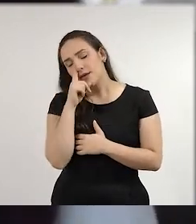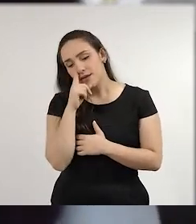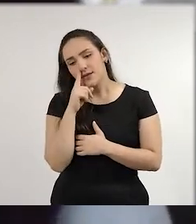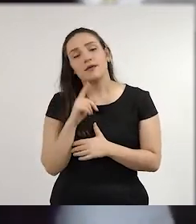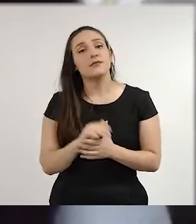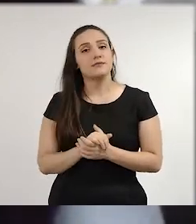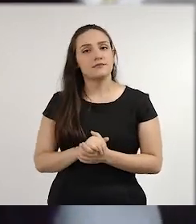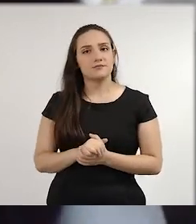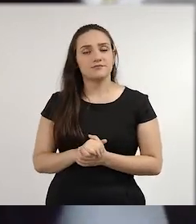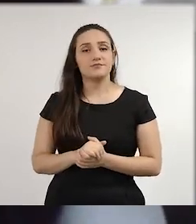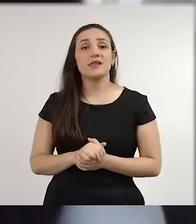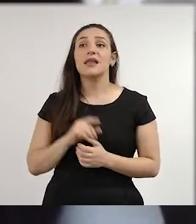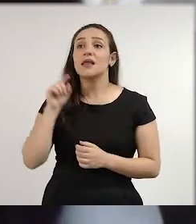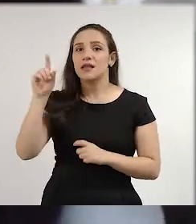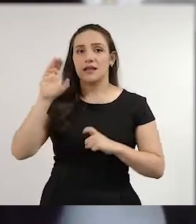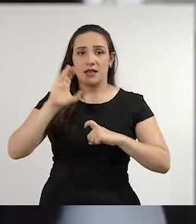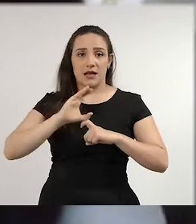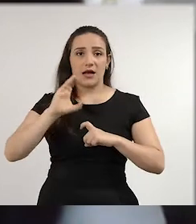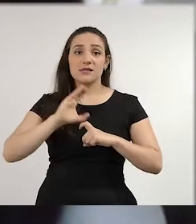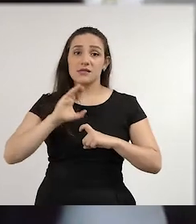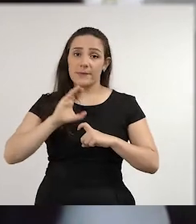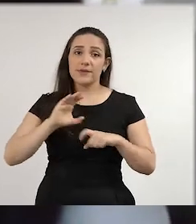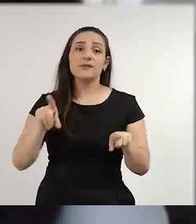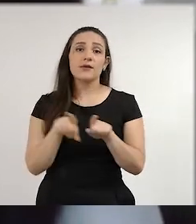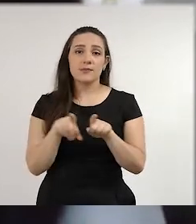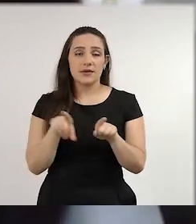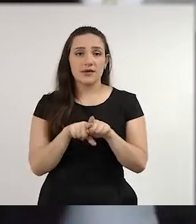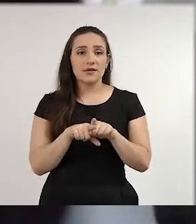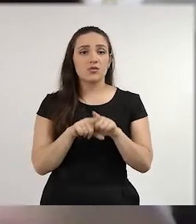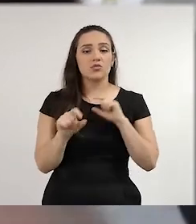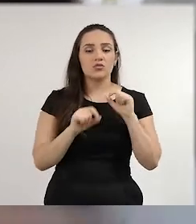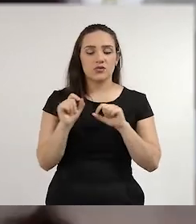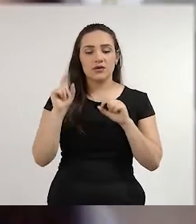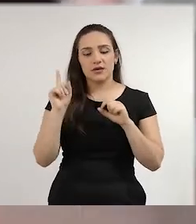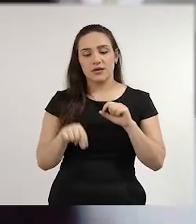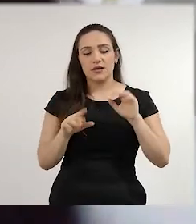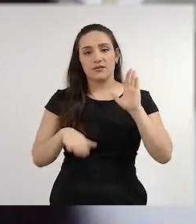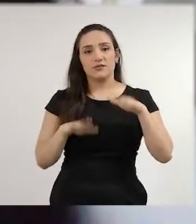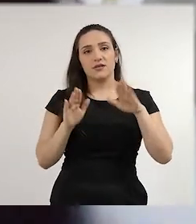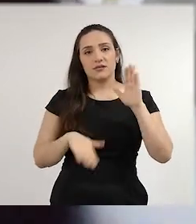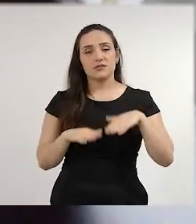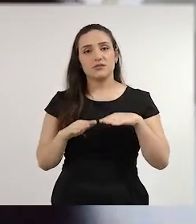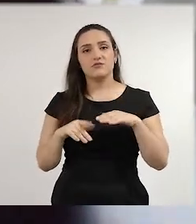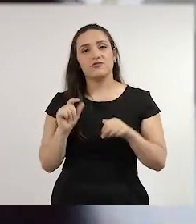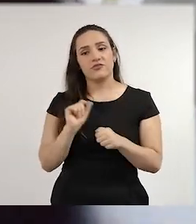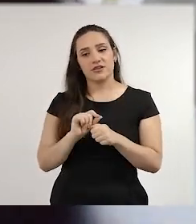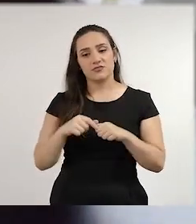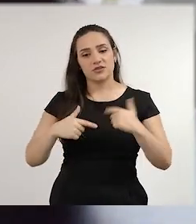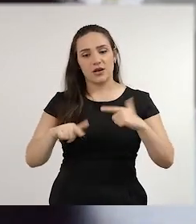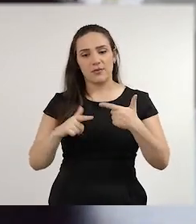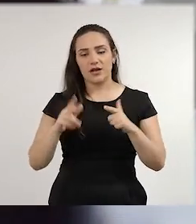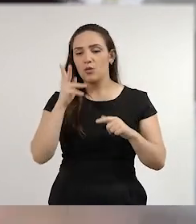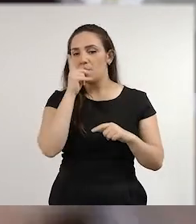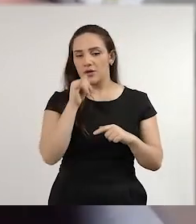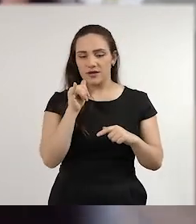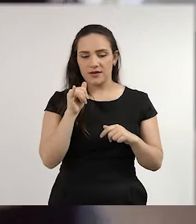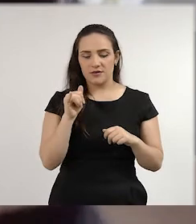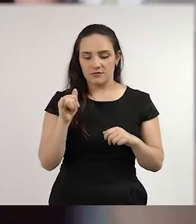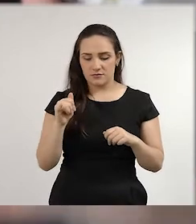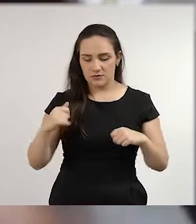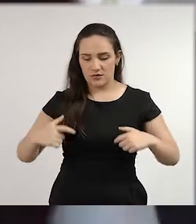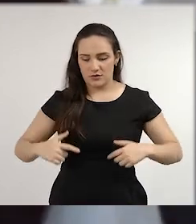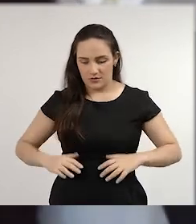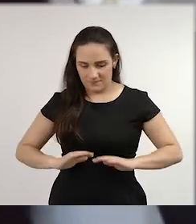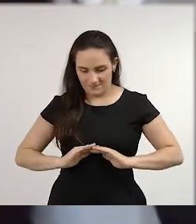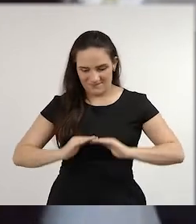faz na CACEMES, na Caixa de Assistência, é o pai com a barriguinha da mãe, né? Ele